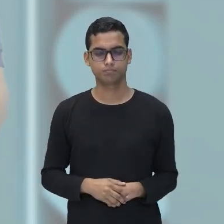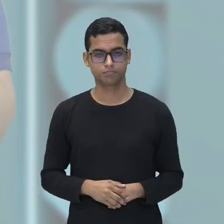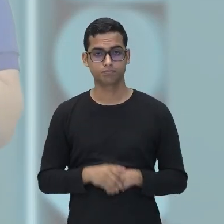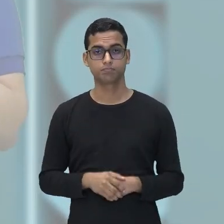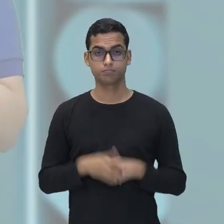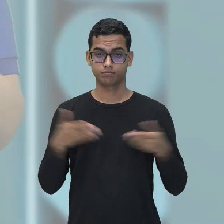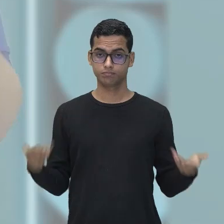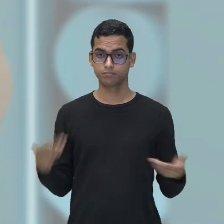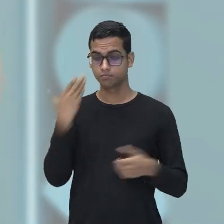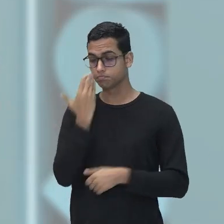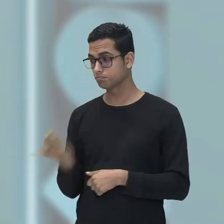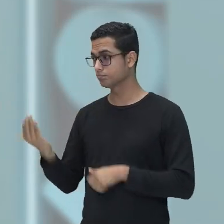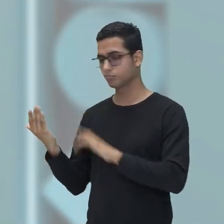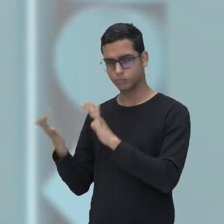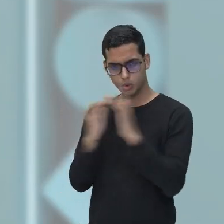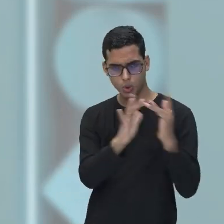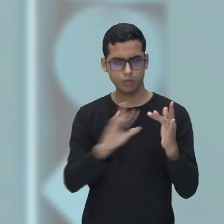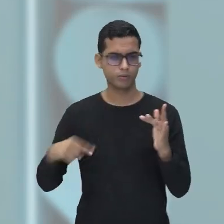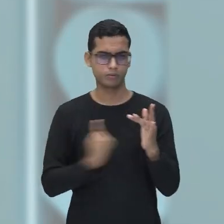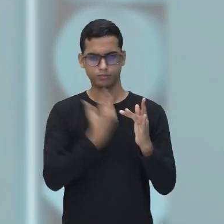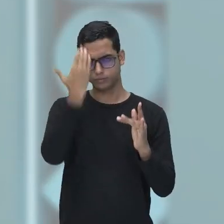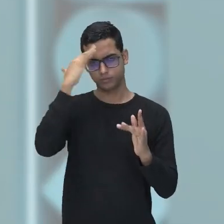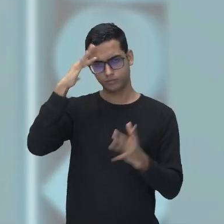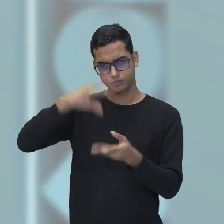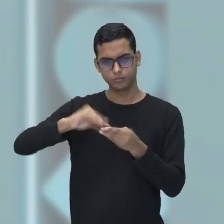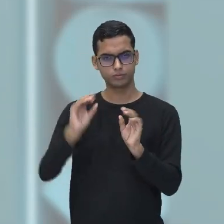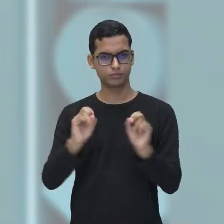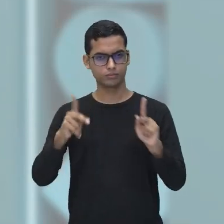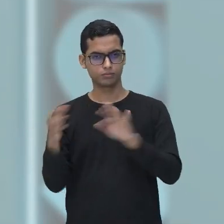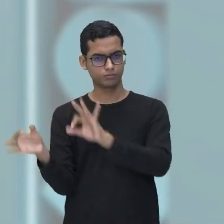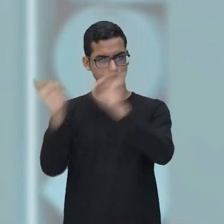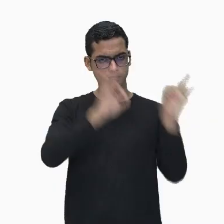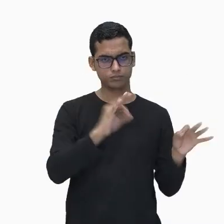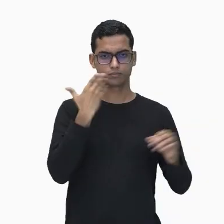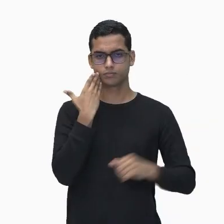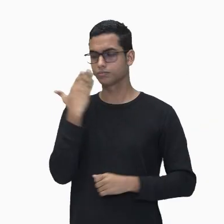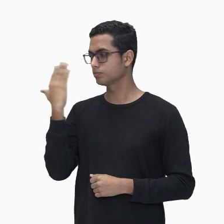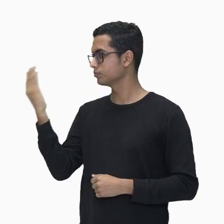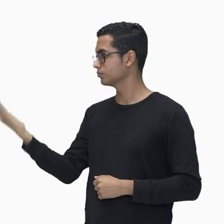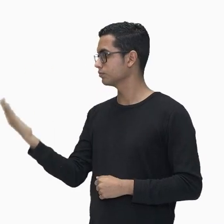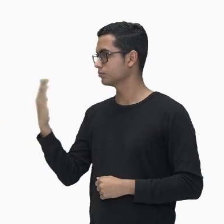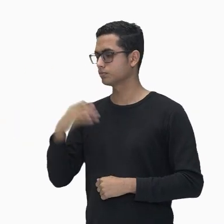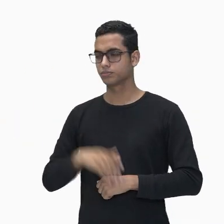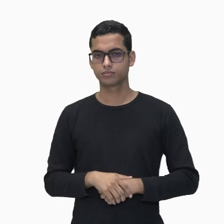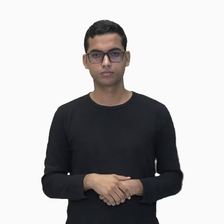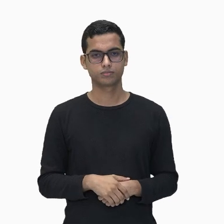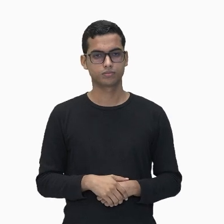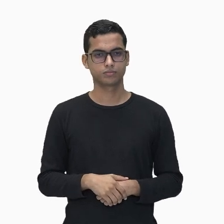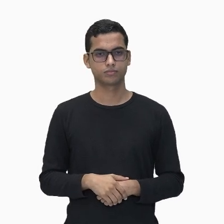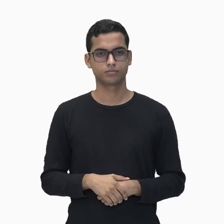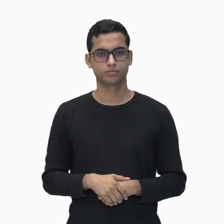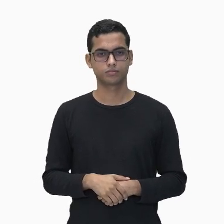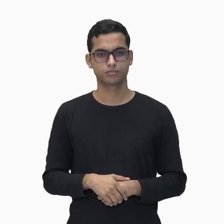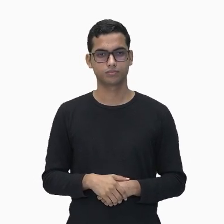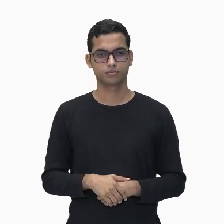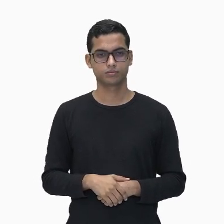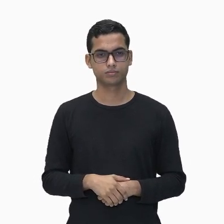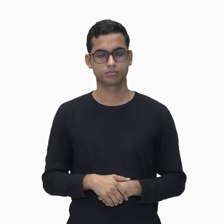justamente um pouco de contexto, nós vamos retomar esse processo aí. Olhem só. Vamos lá? A